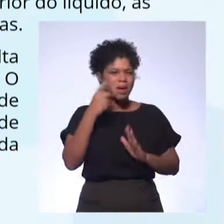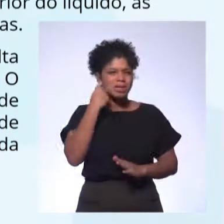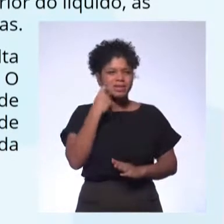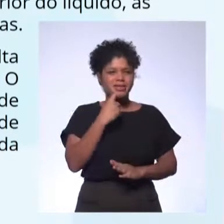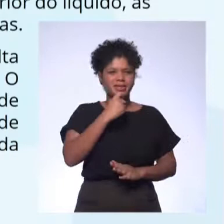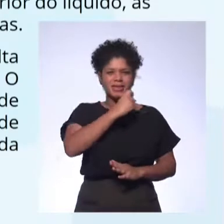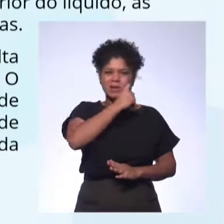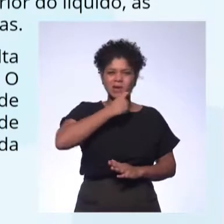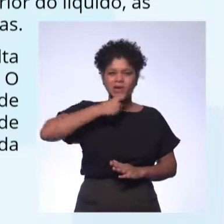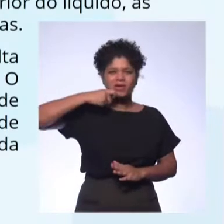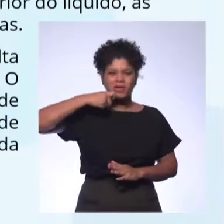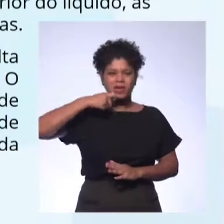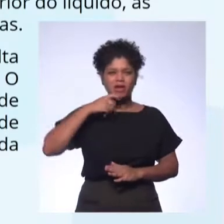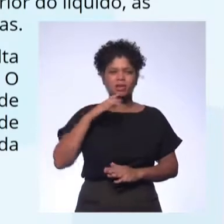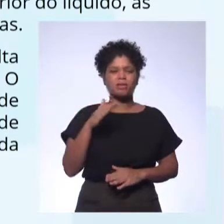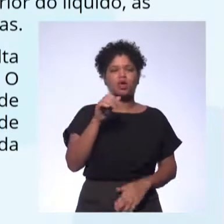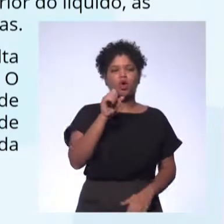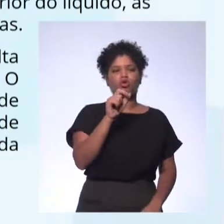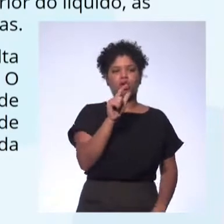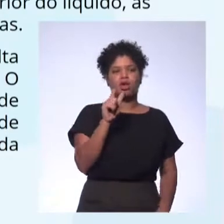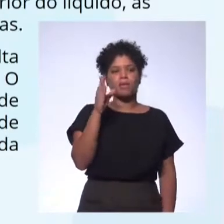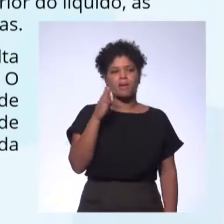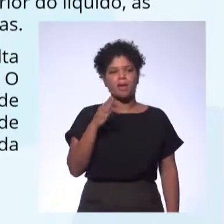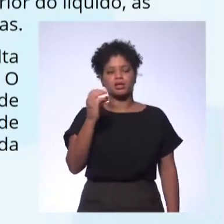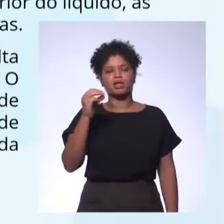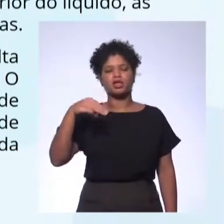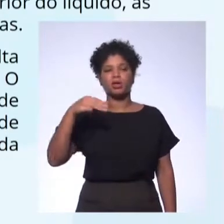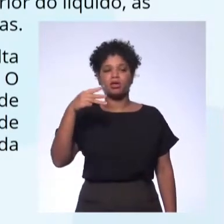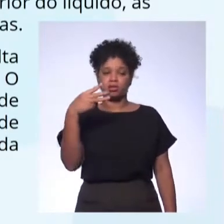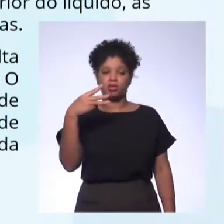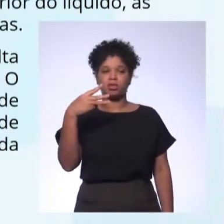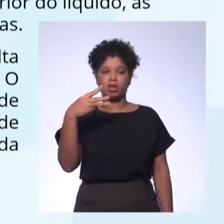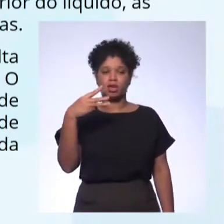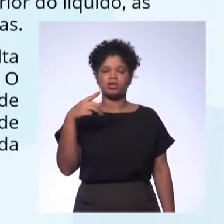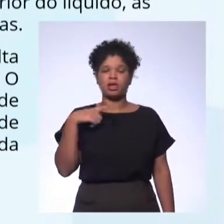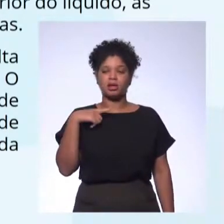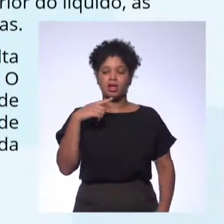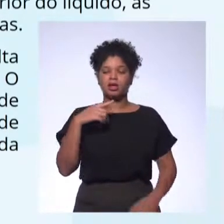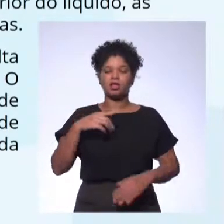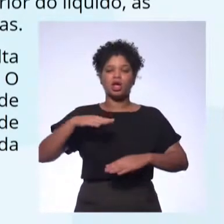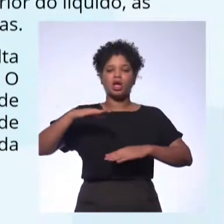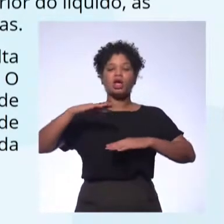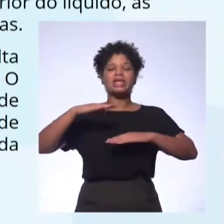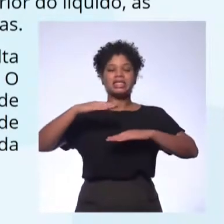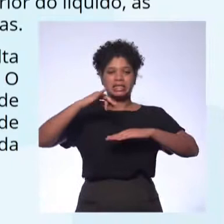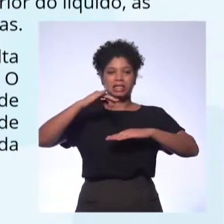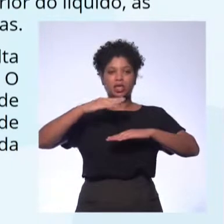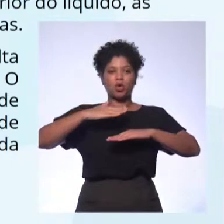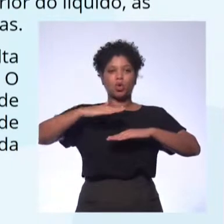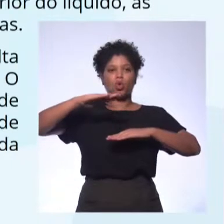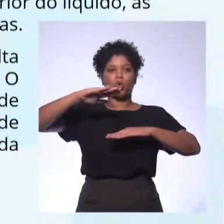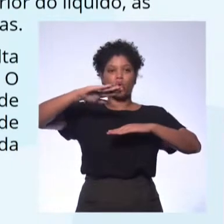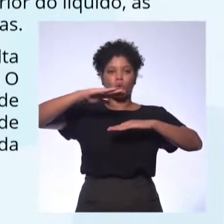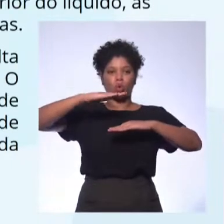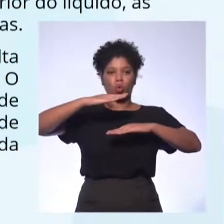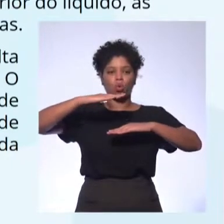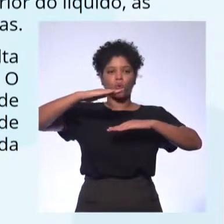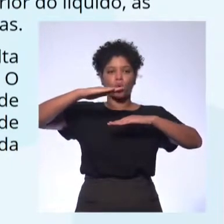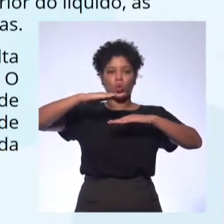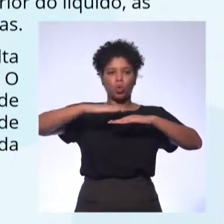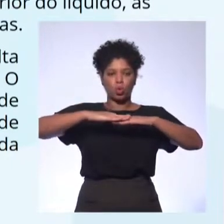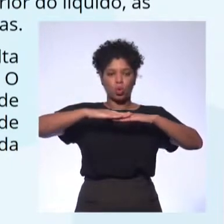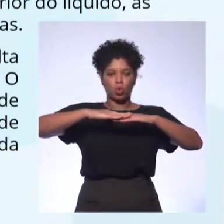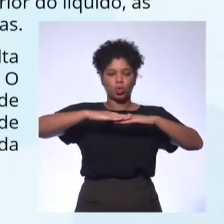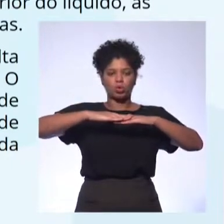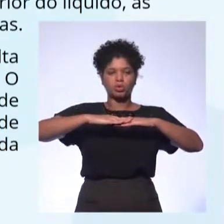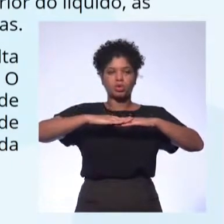aproximadamente 8 gramas por centímetro cúbico flutua é colocada horizontalmente sobre a superfície da